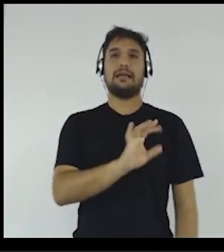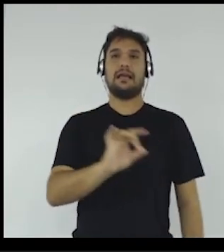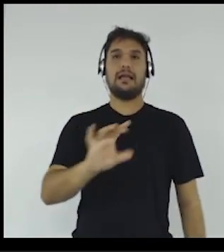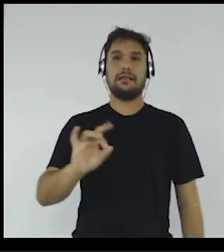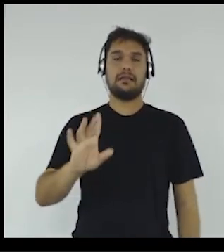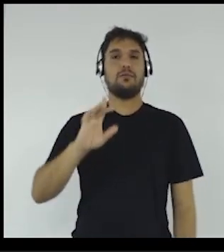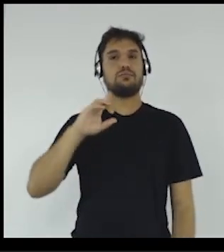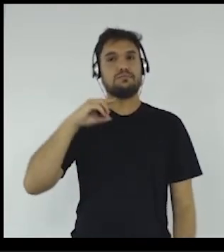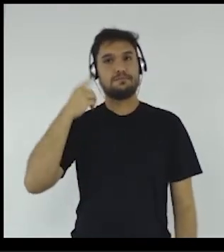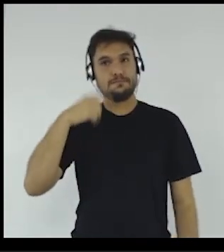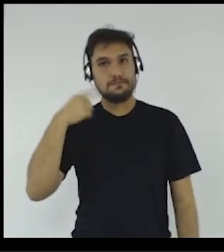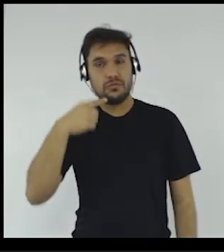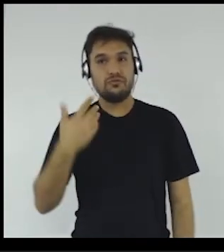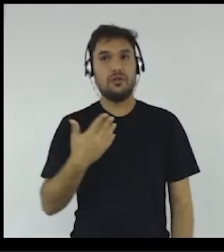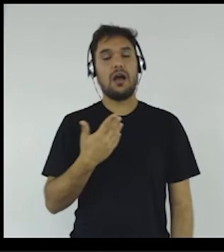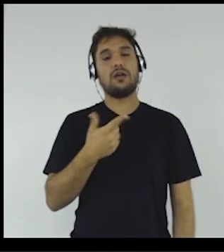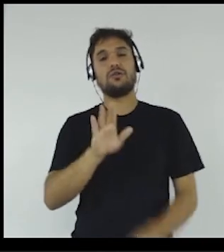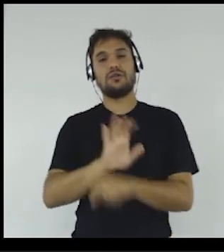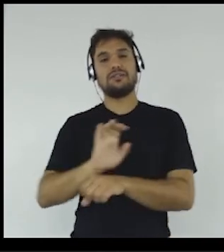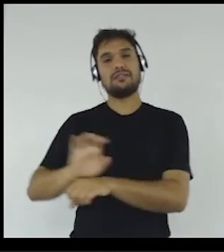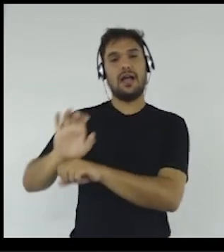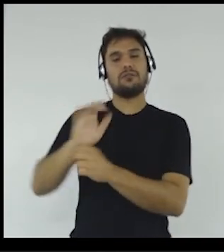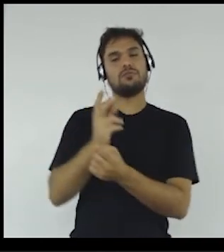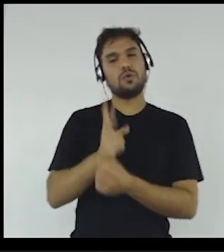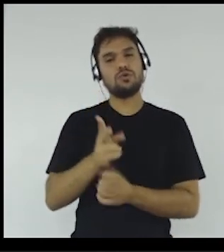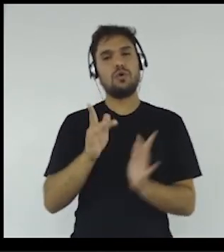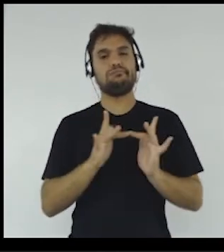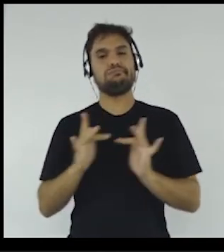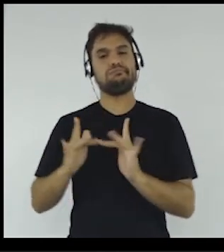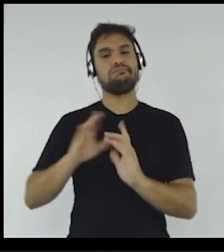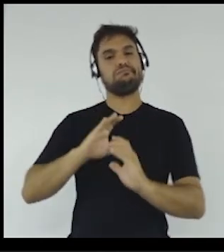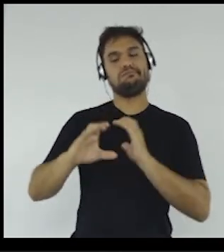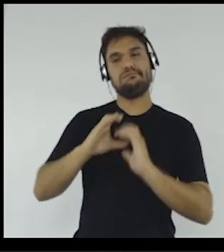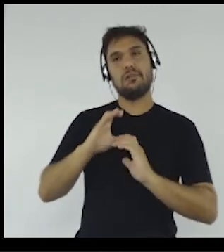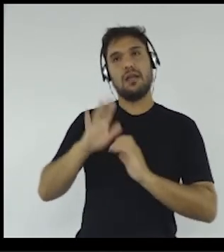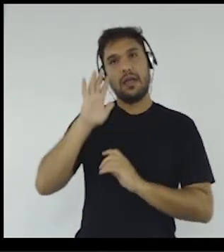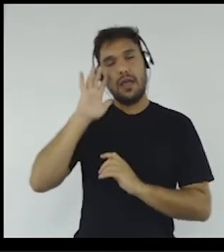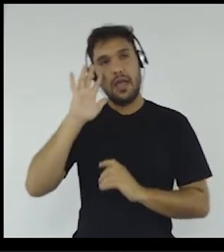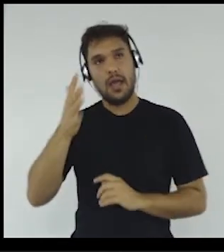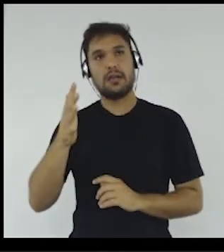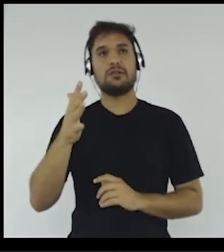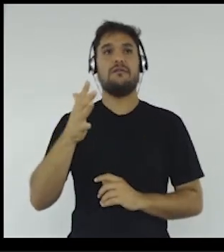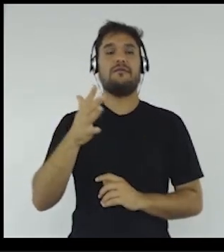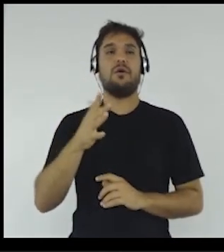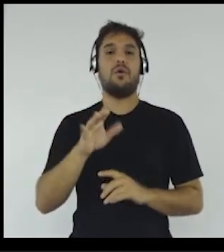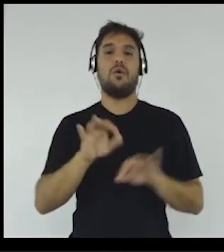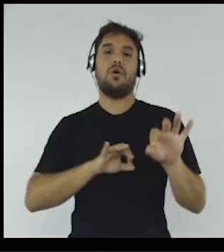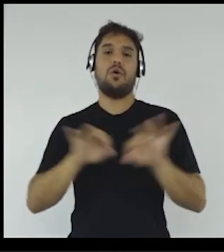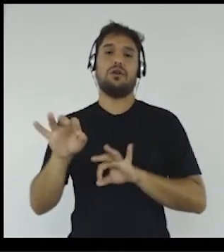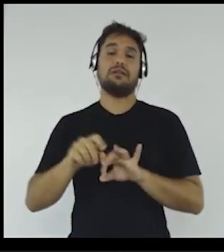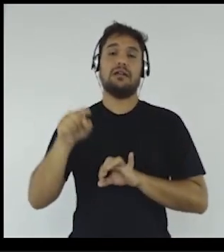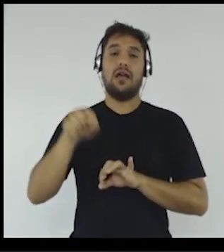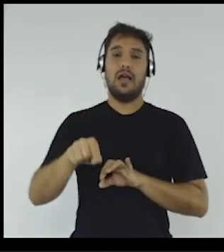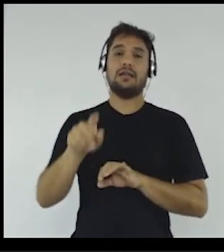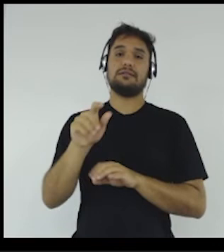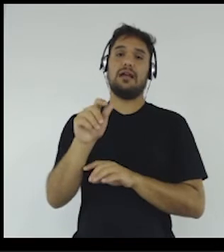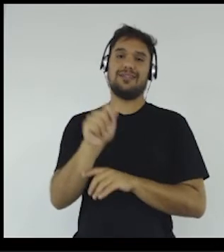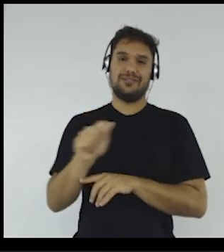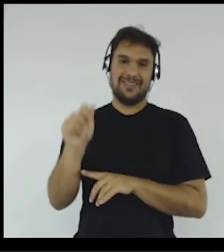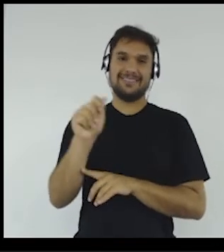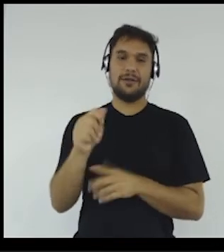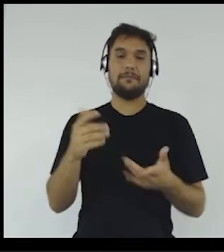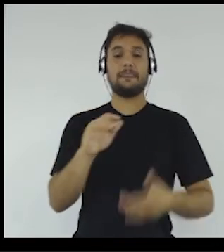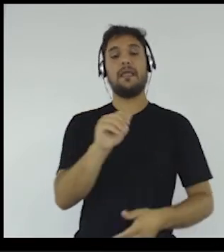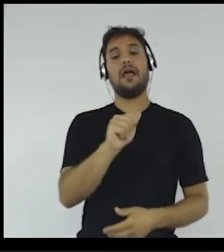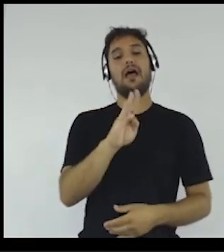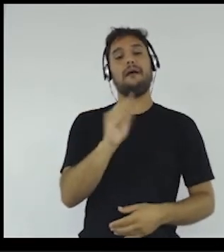demais advogados em seus estados continuaram a se comunicar e resolveram, de fato, organizar essa associação. Surgiu a